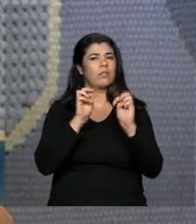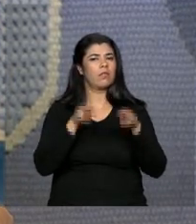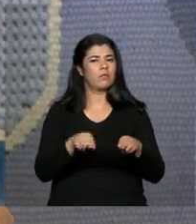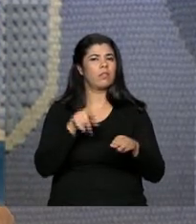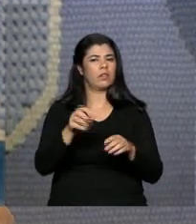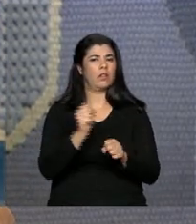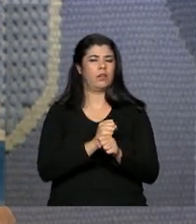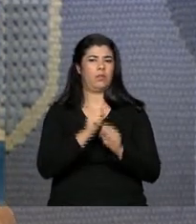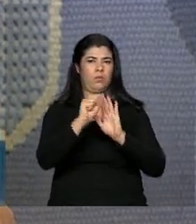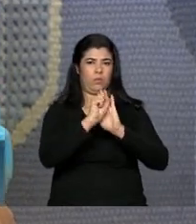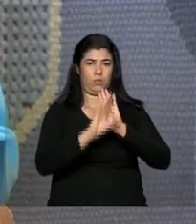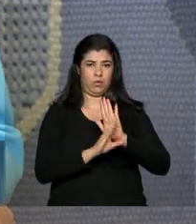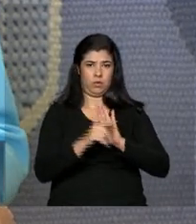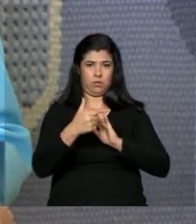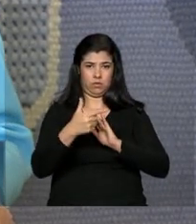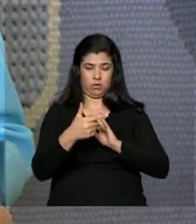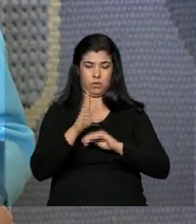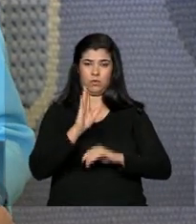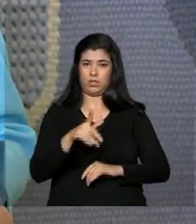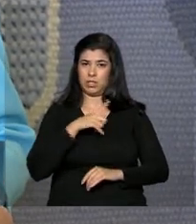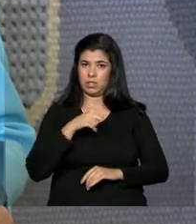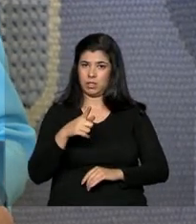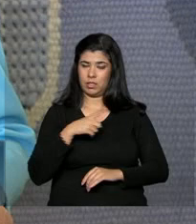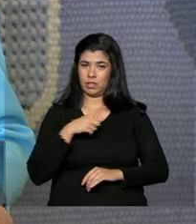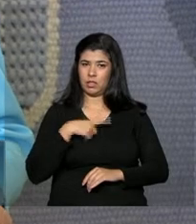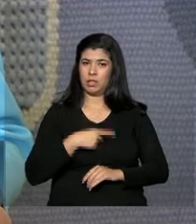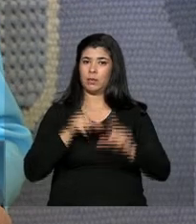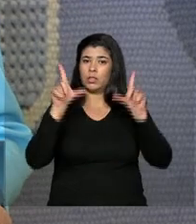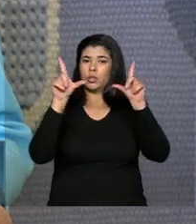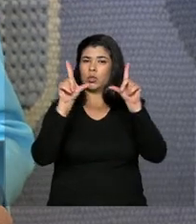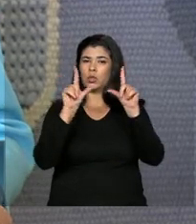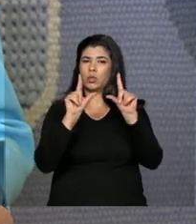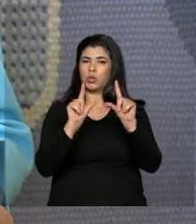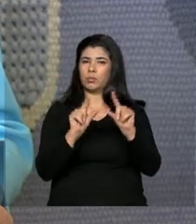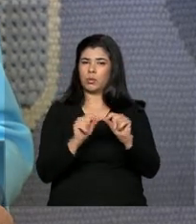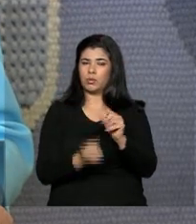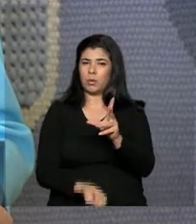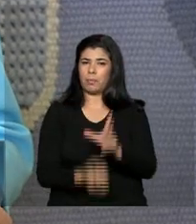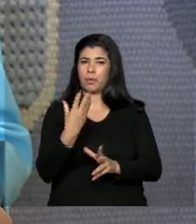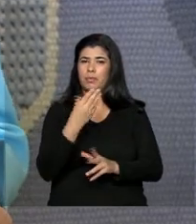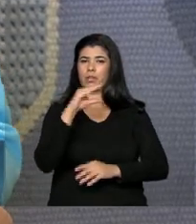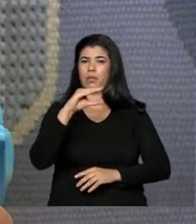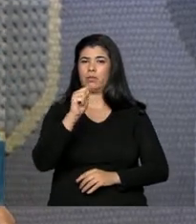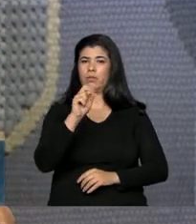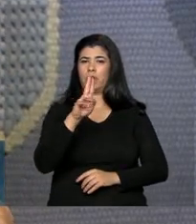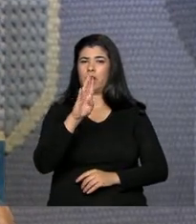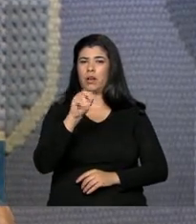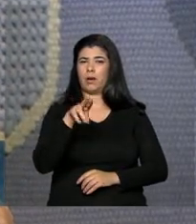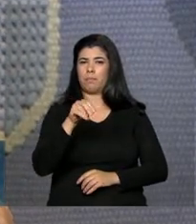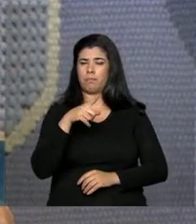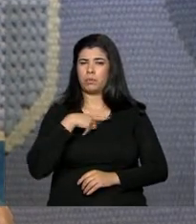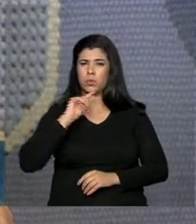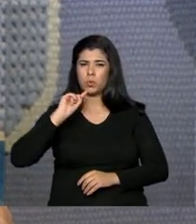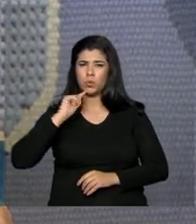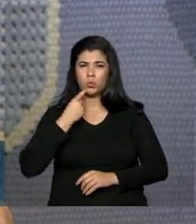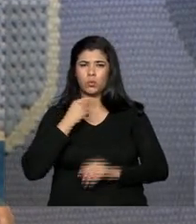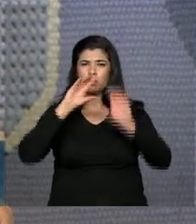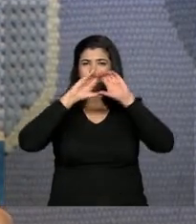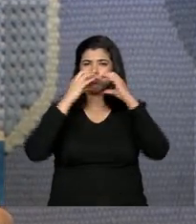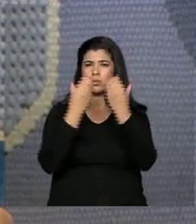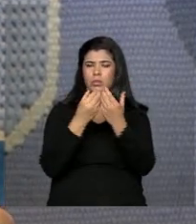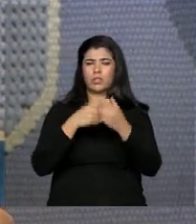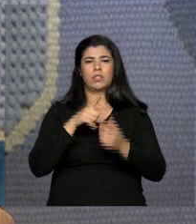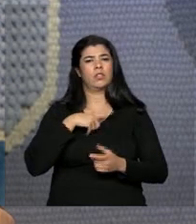final dele, nós tenhamos a descarbonização e não permitamos que haja